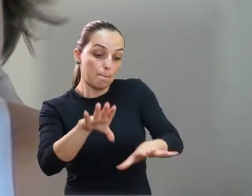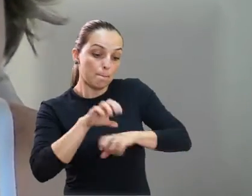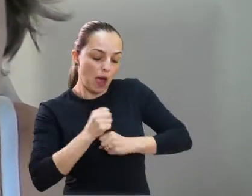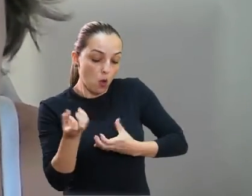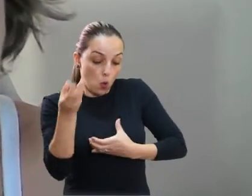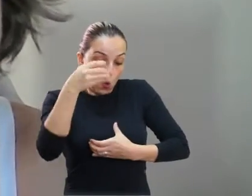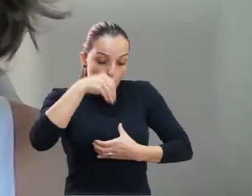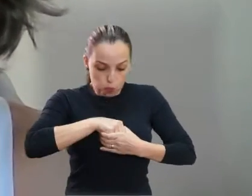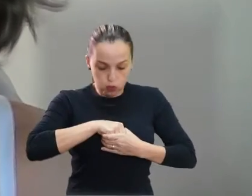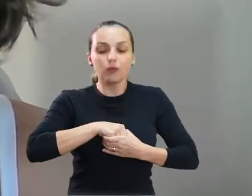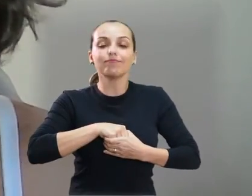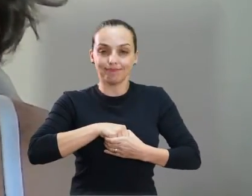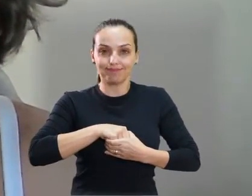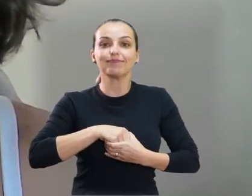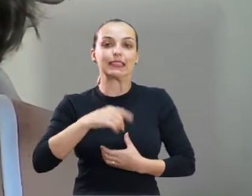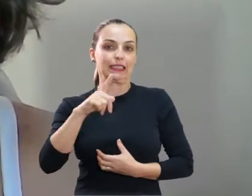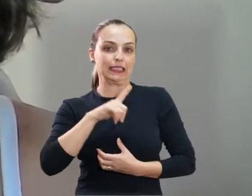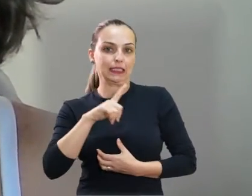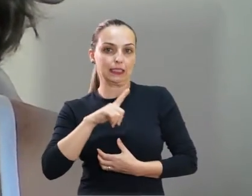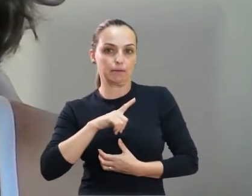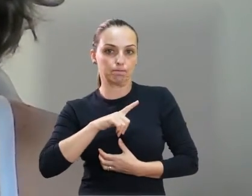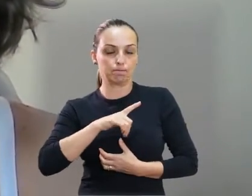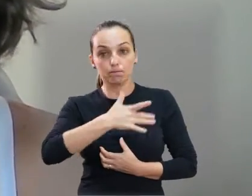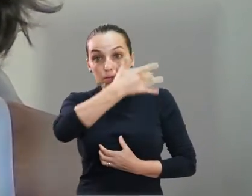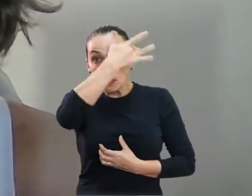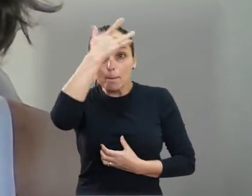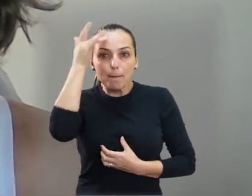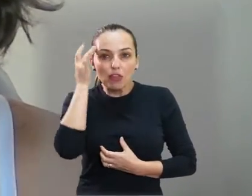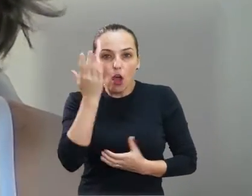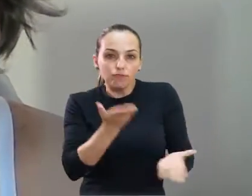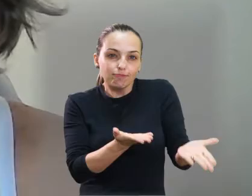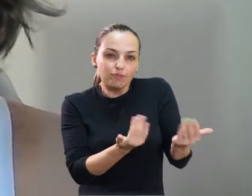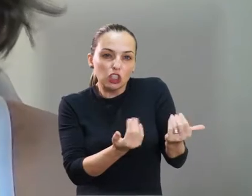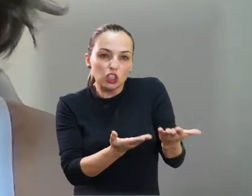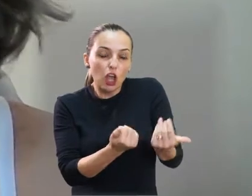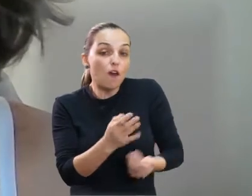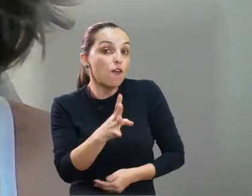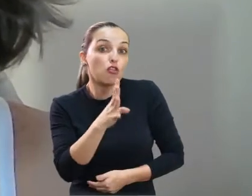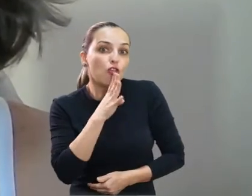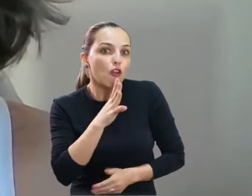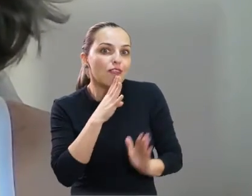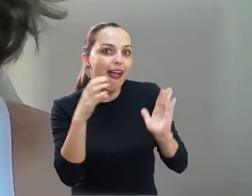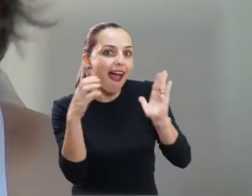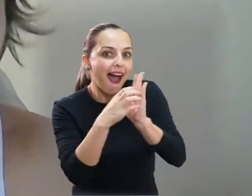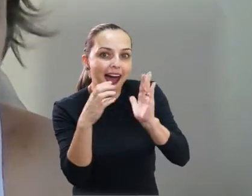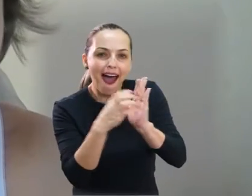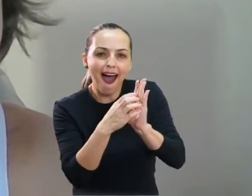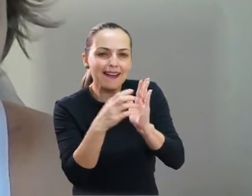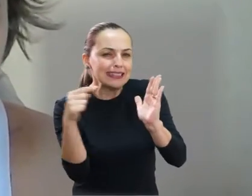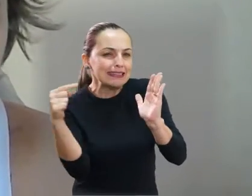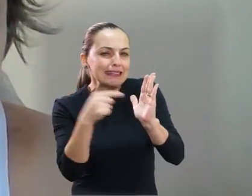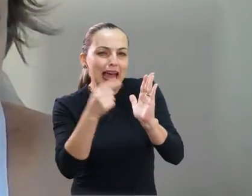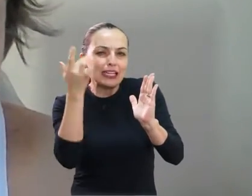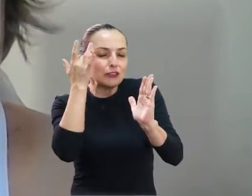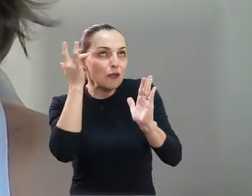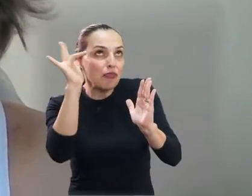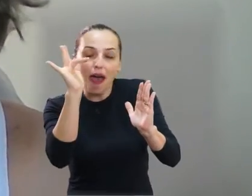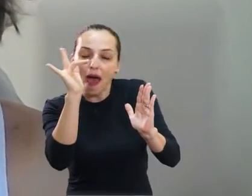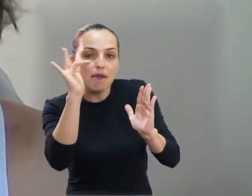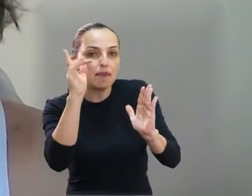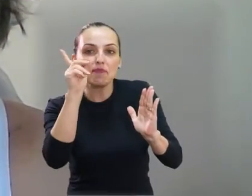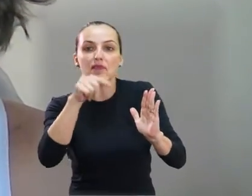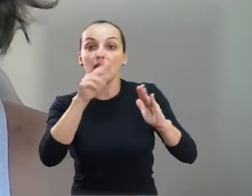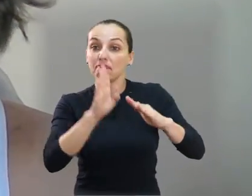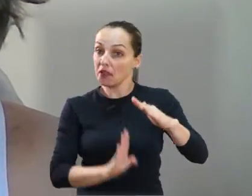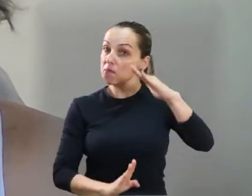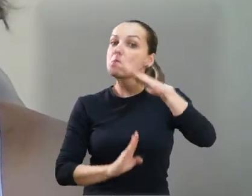pessoas infectadas. Então, eu não consigo, a população mais jovem, ela não sabe o que é AIDS. Ela